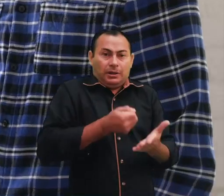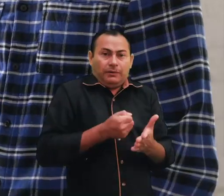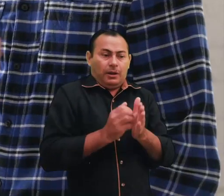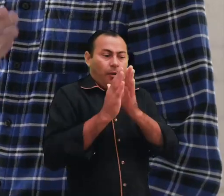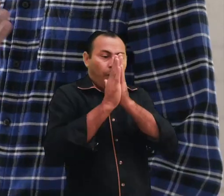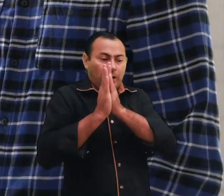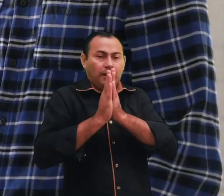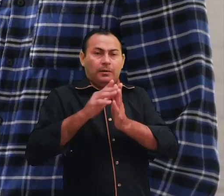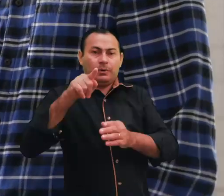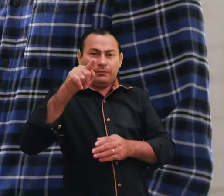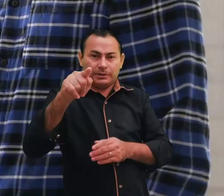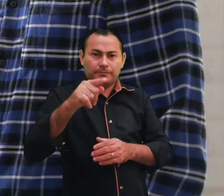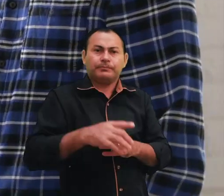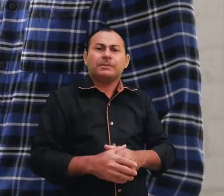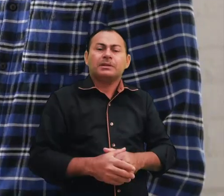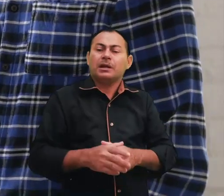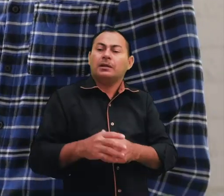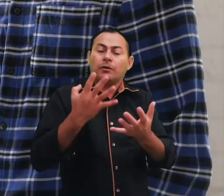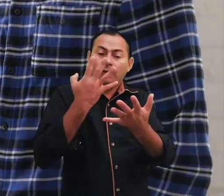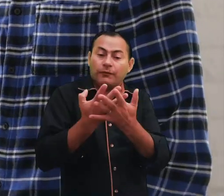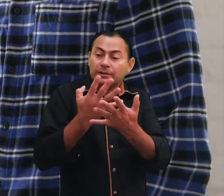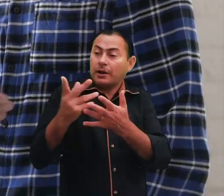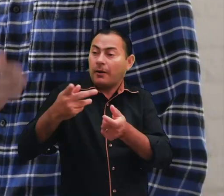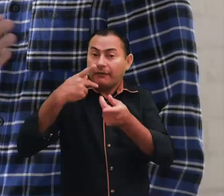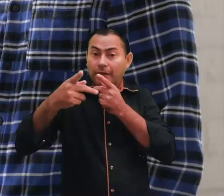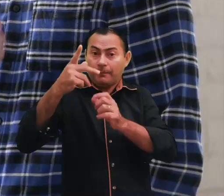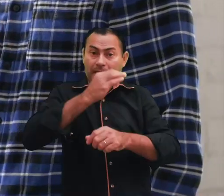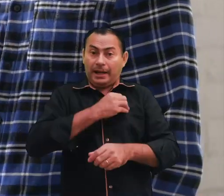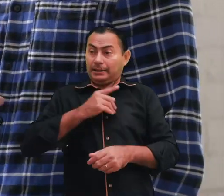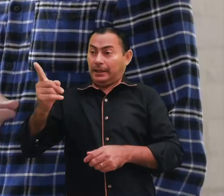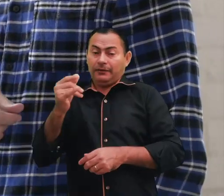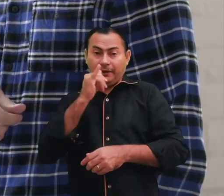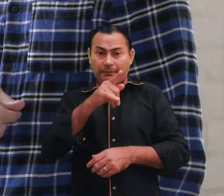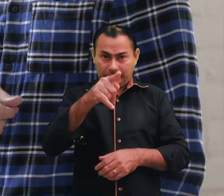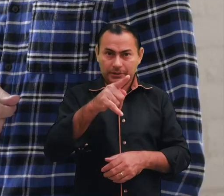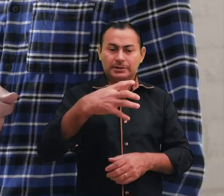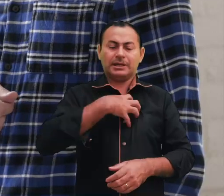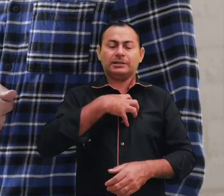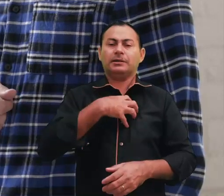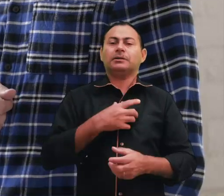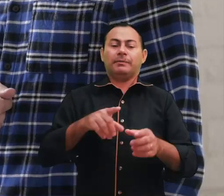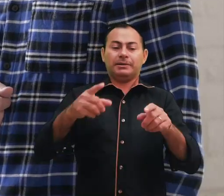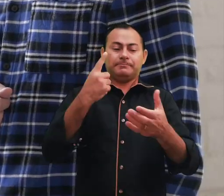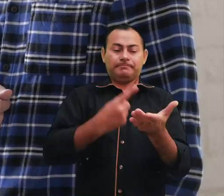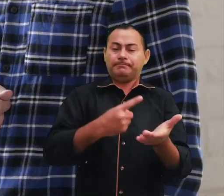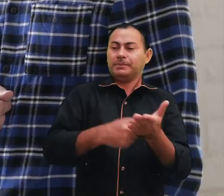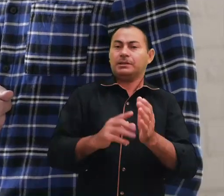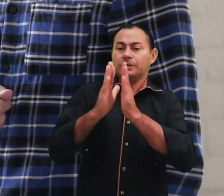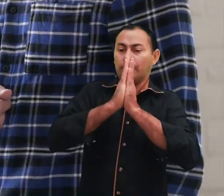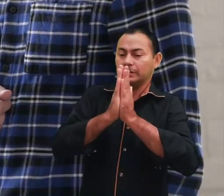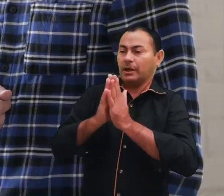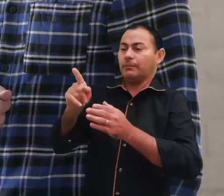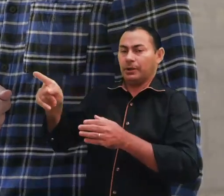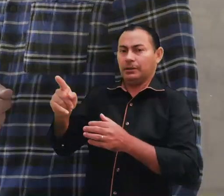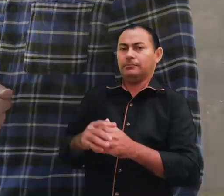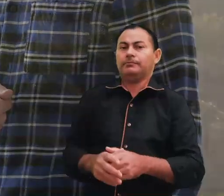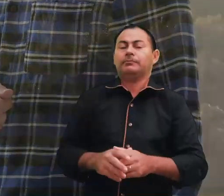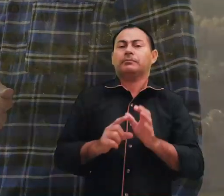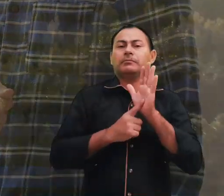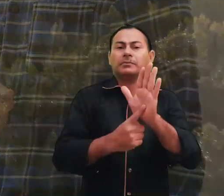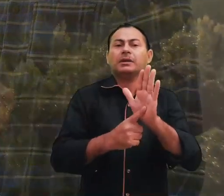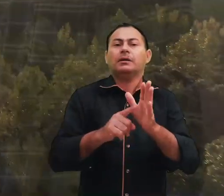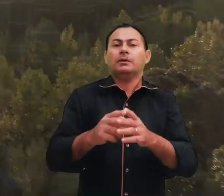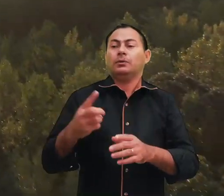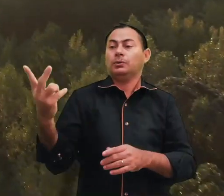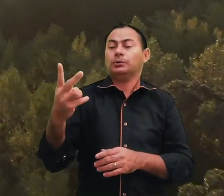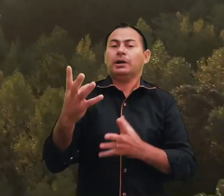dever de orar por você. E se ele confessar os pecados dele para você, você se sentirá no dever de orar por ele. O